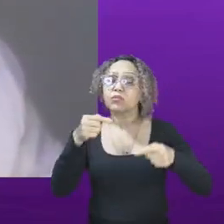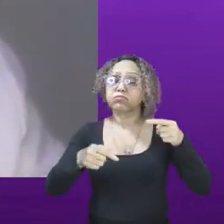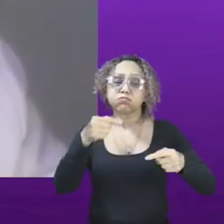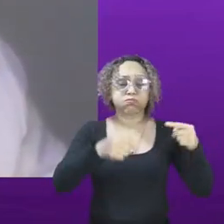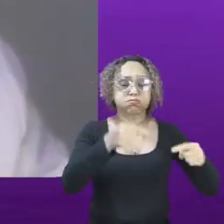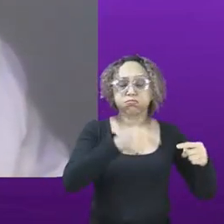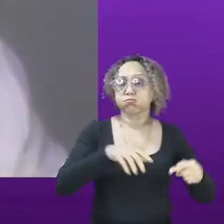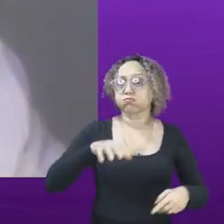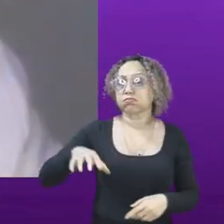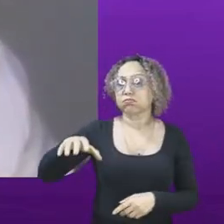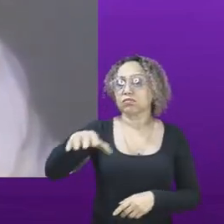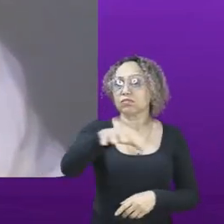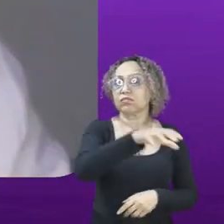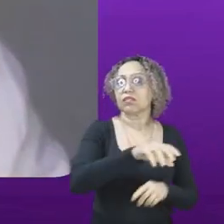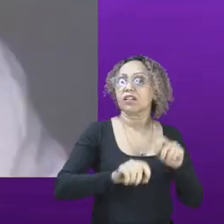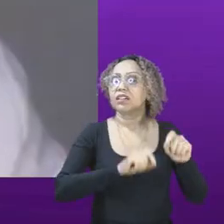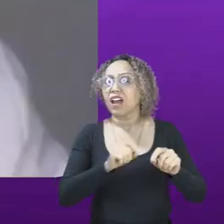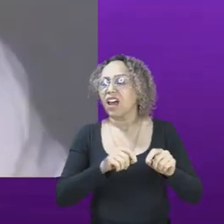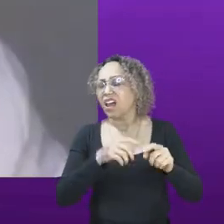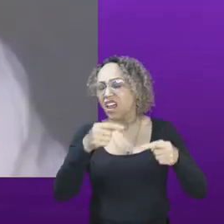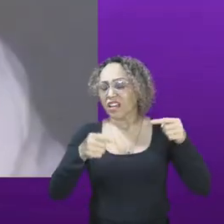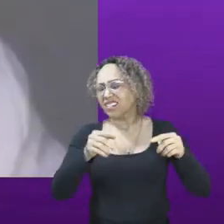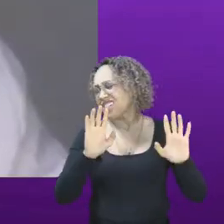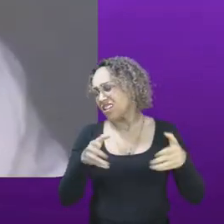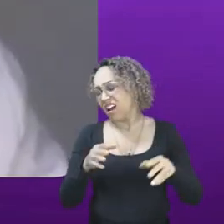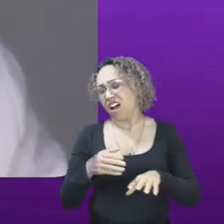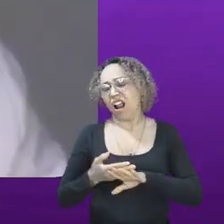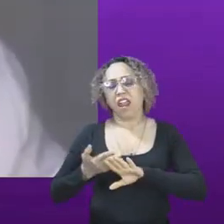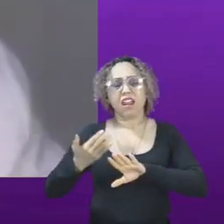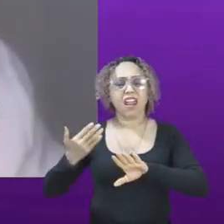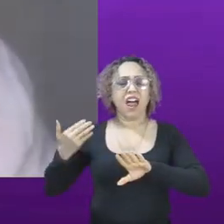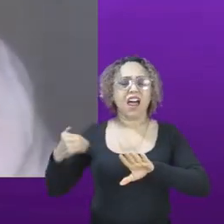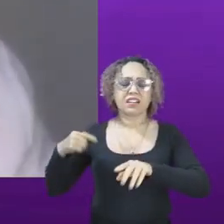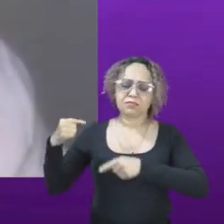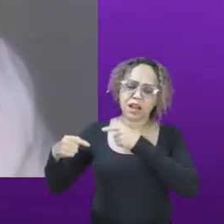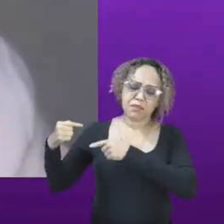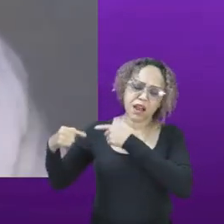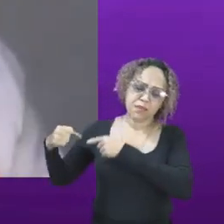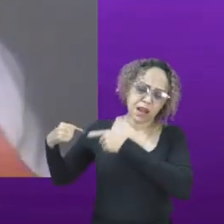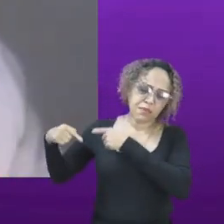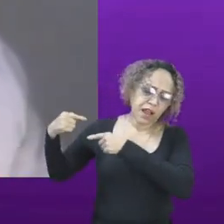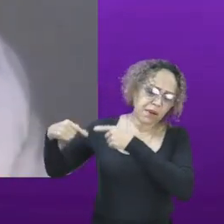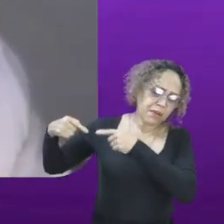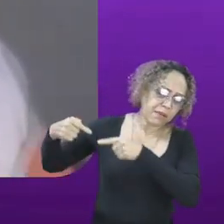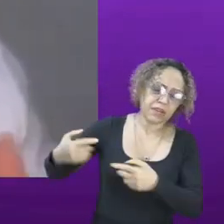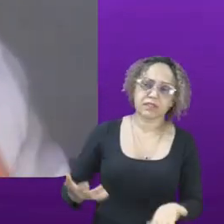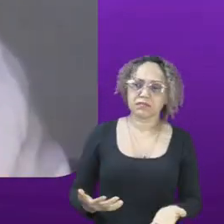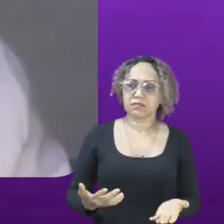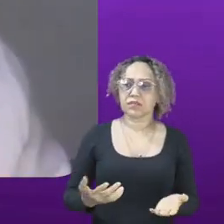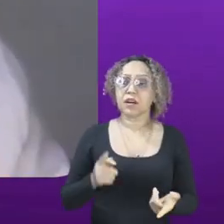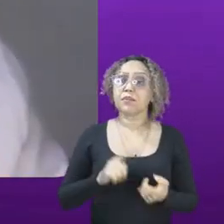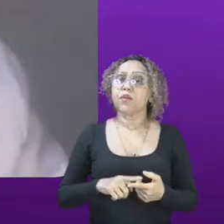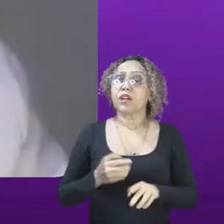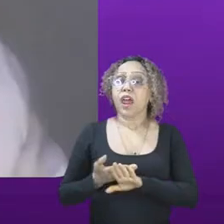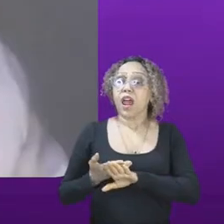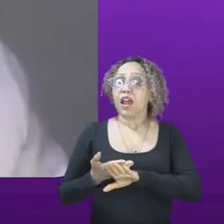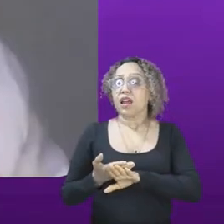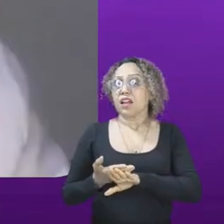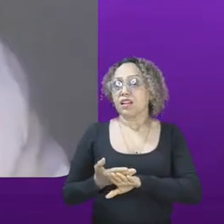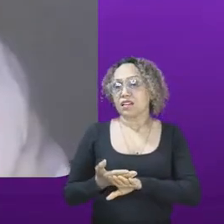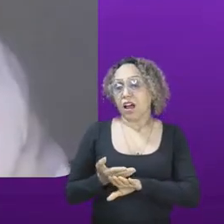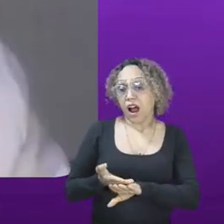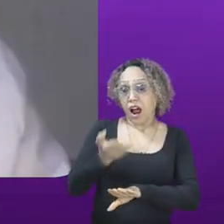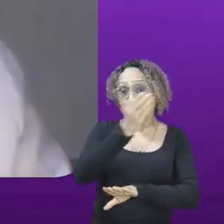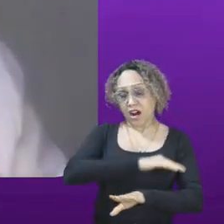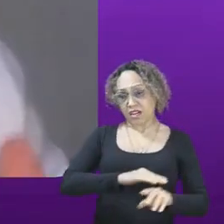Todas essas questões, elas já foram discutidas antes, elas já foram debatidas antes, porque outras mulheres vieram antes